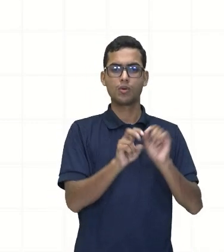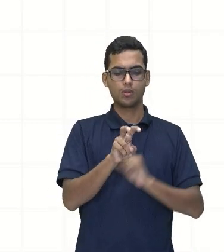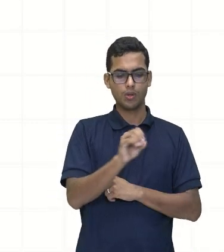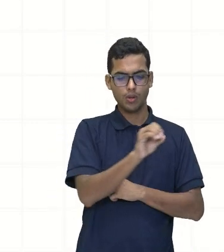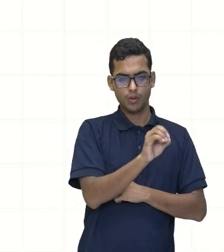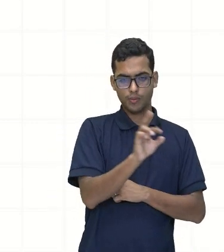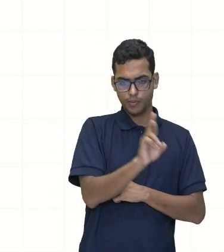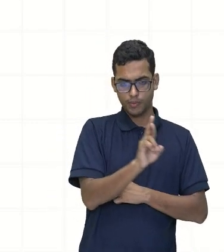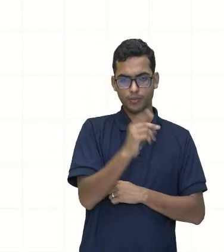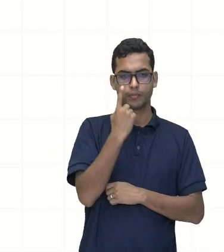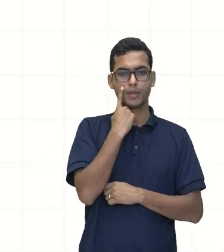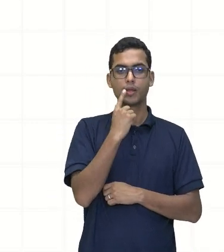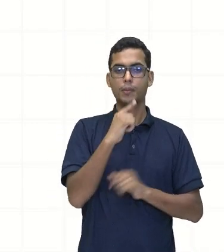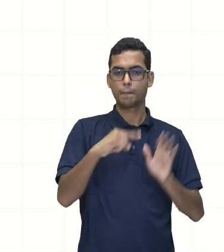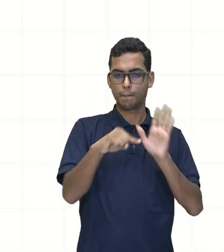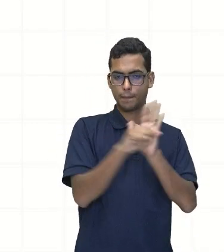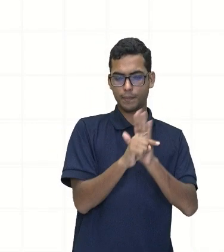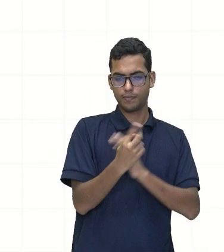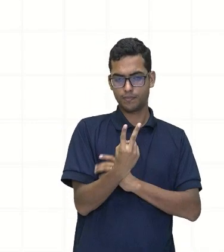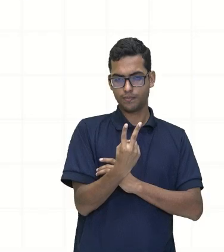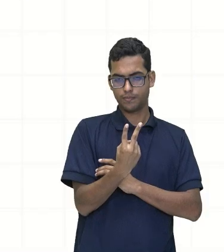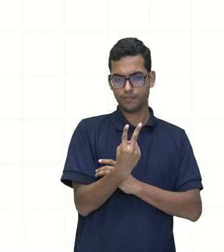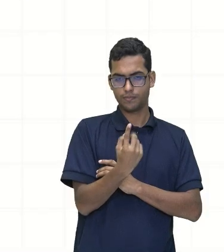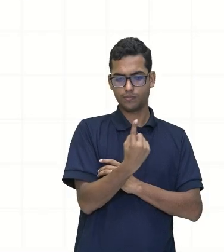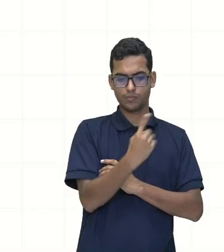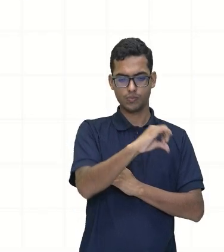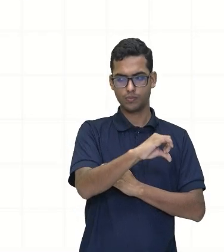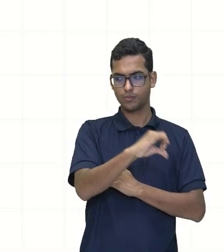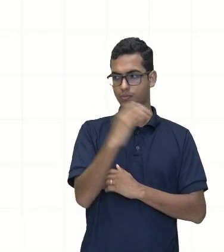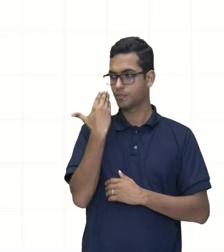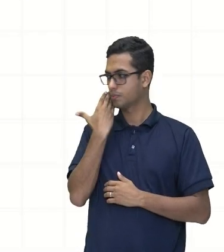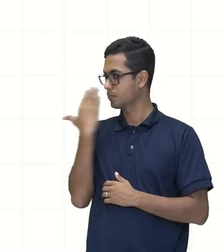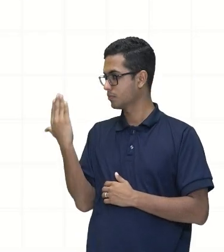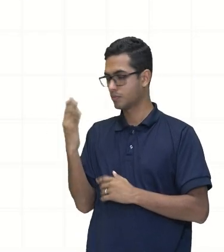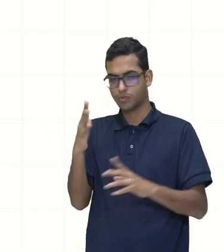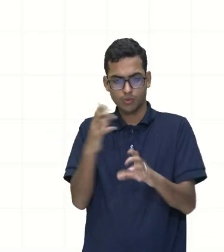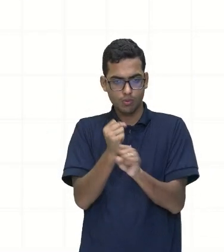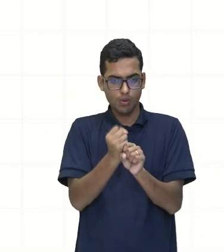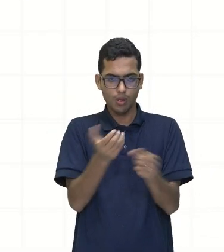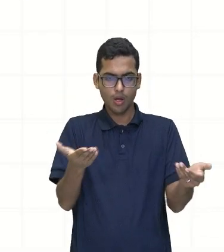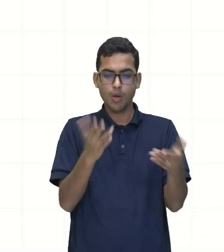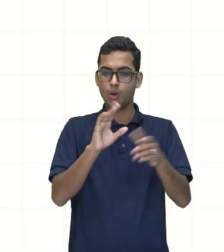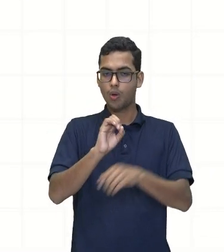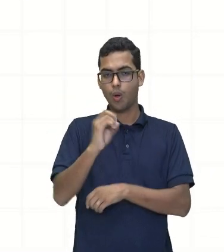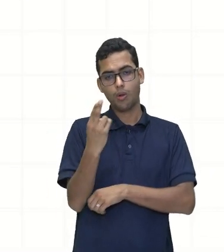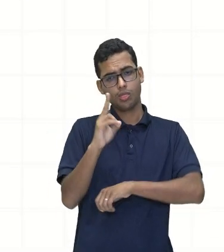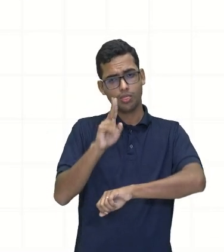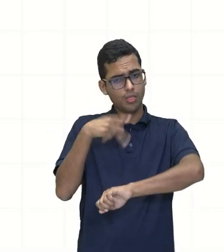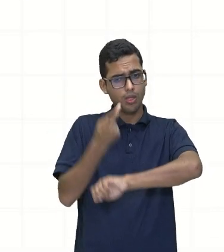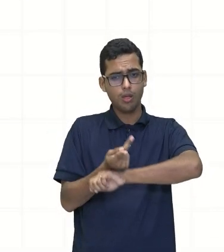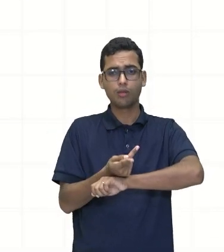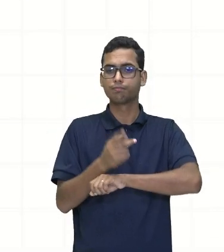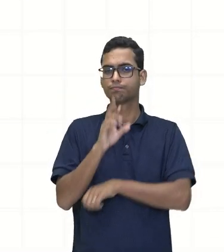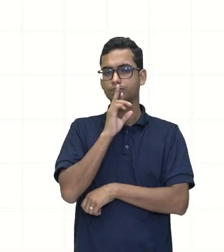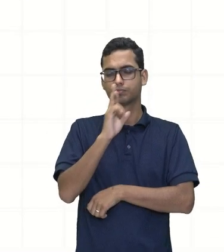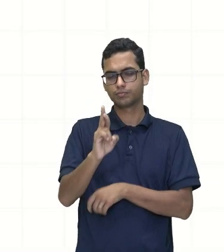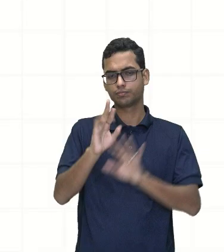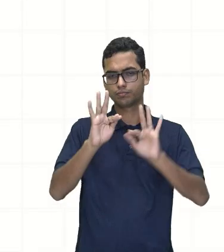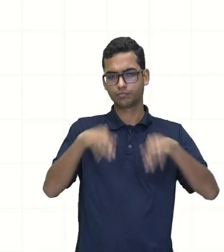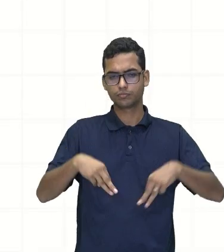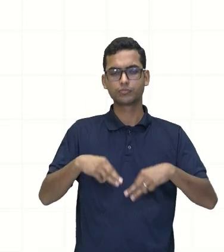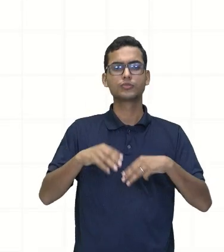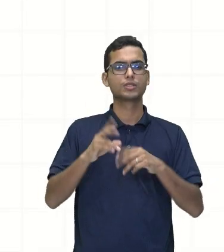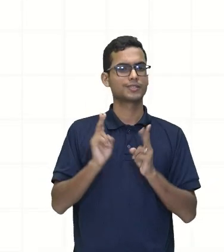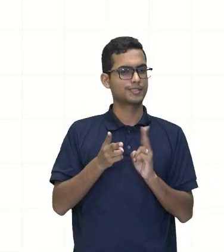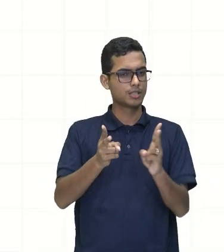219. Tanto faz se eu fizesse agora a conta ou somente depois. Ia dar o mesmo resultado. Vou fazer